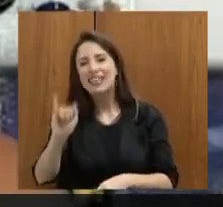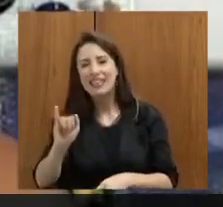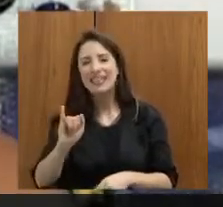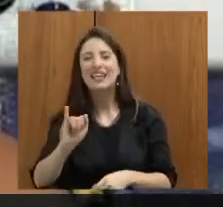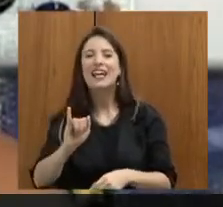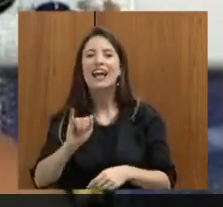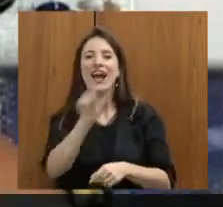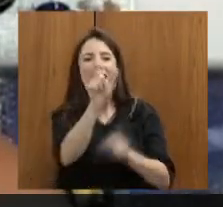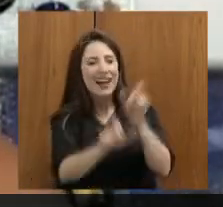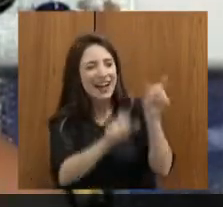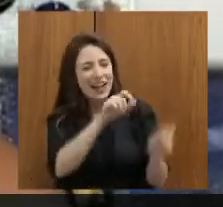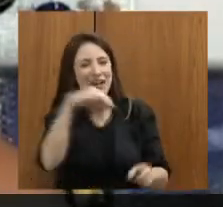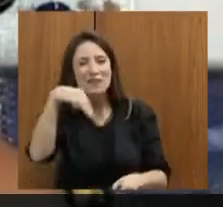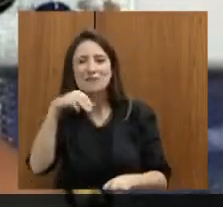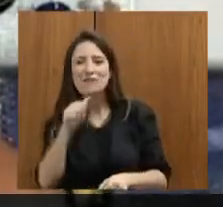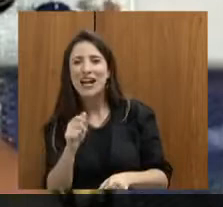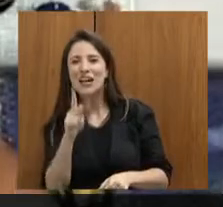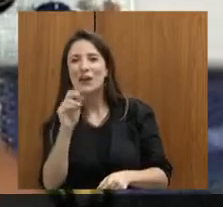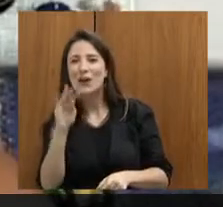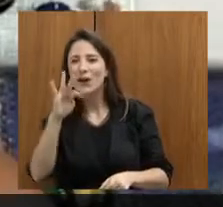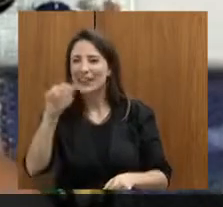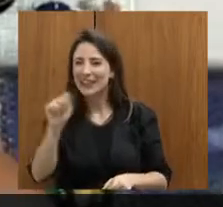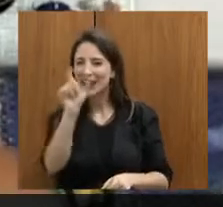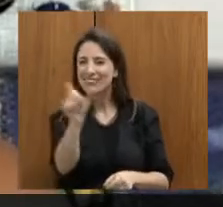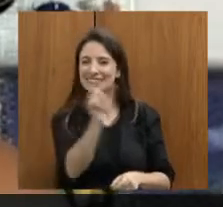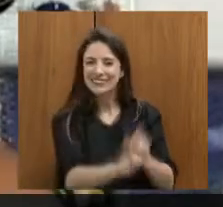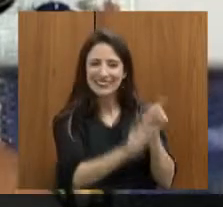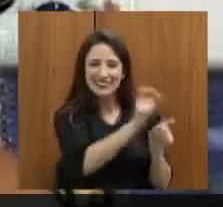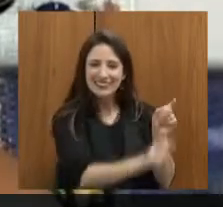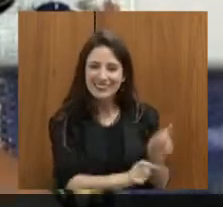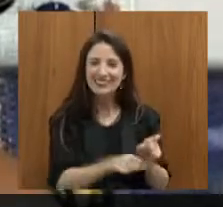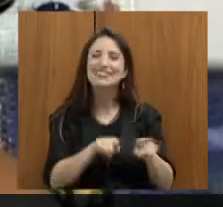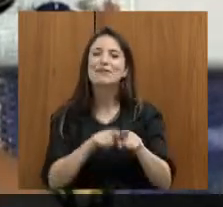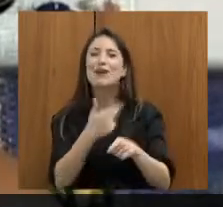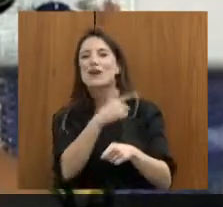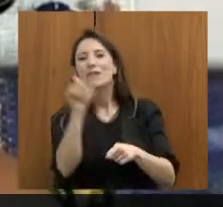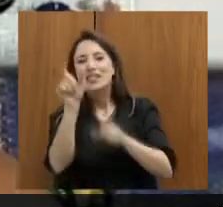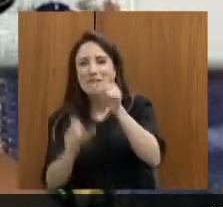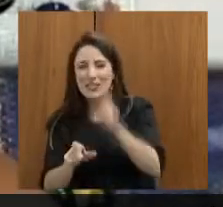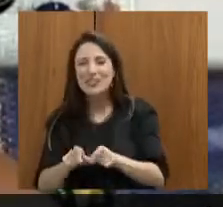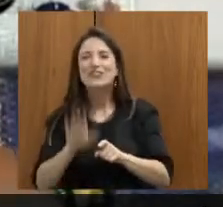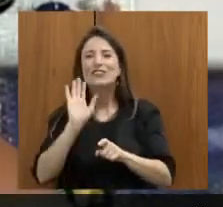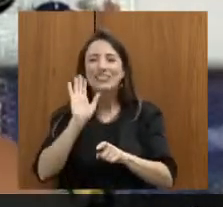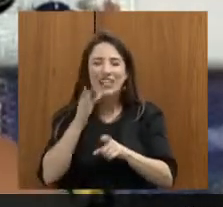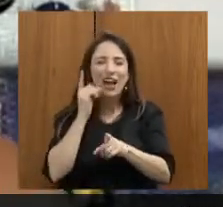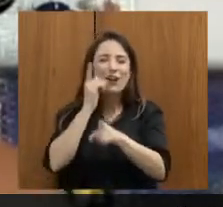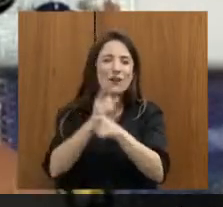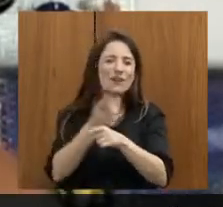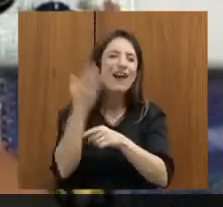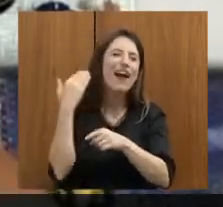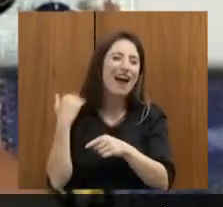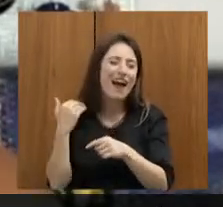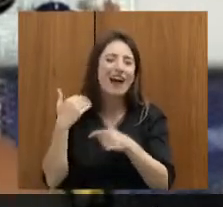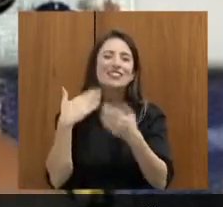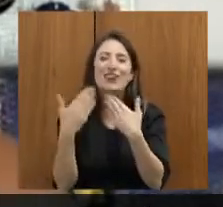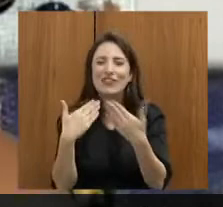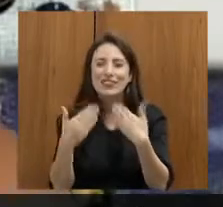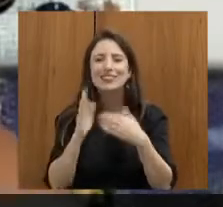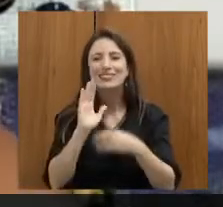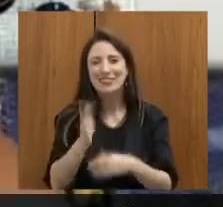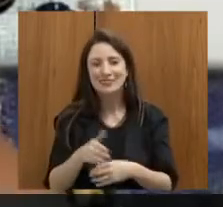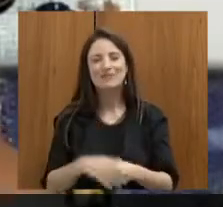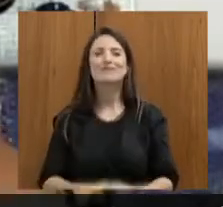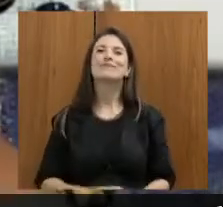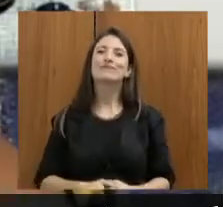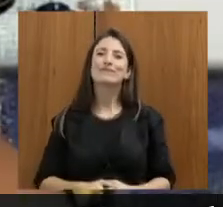selinha e outras pessoas Ventura já tem encontrado nesse no hospital que a gente tem caminhada na última década bom